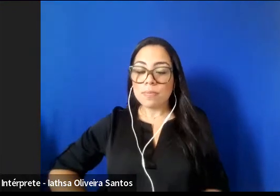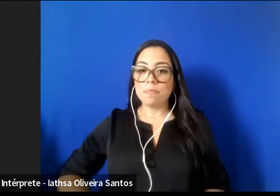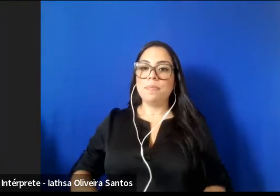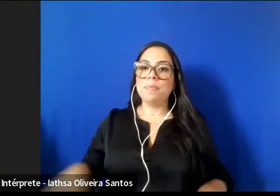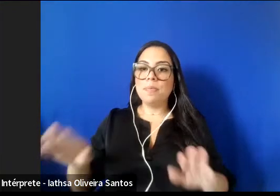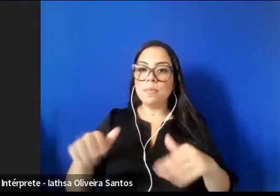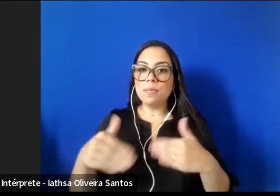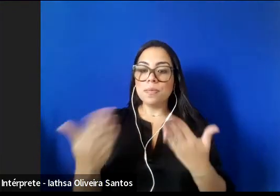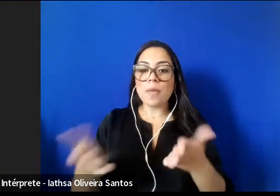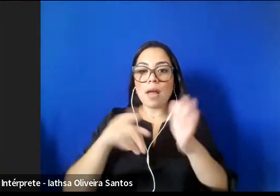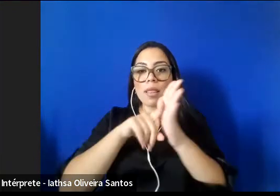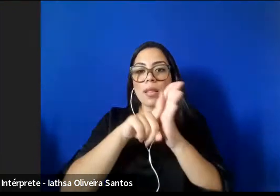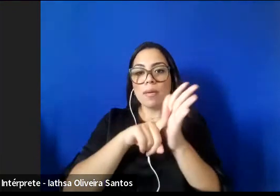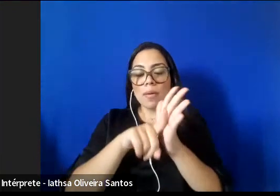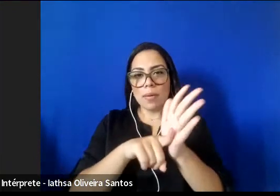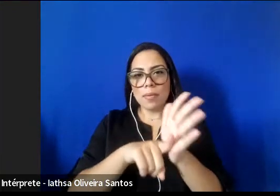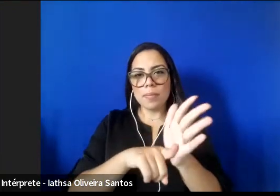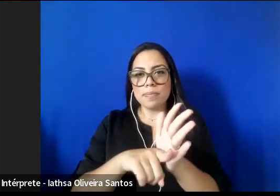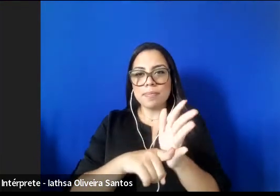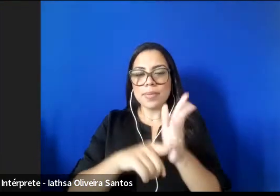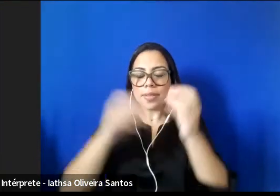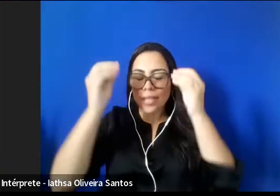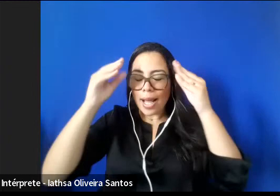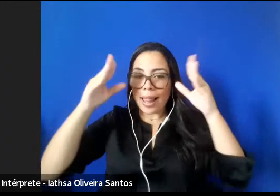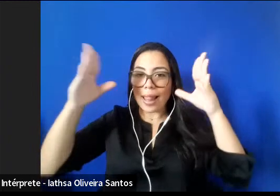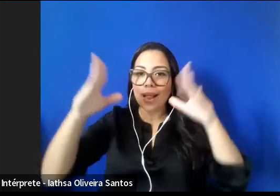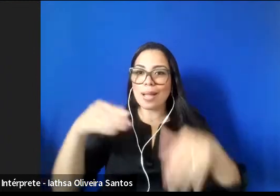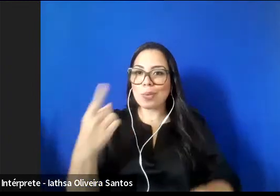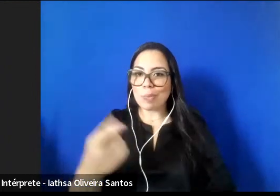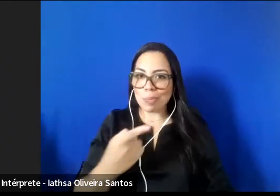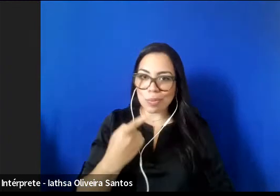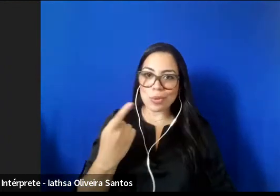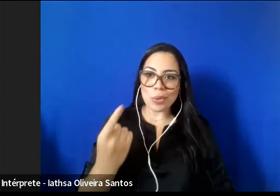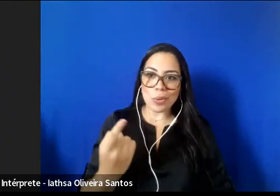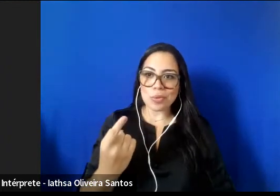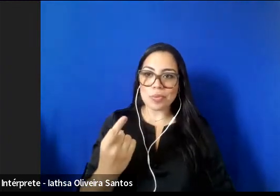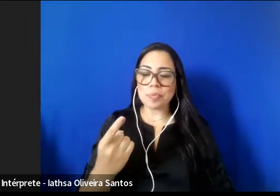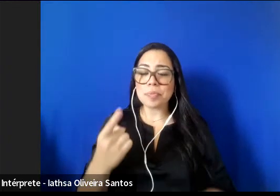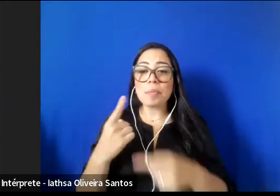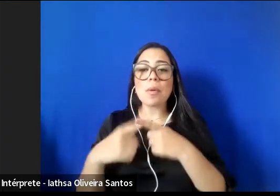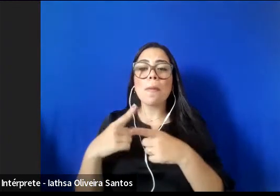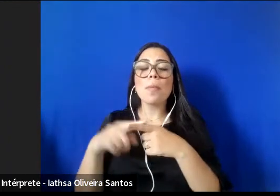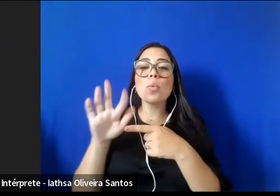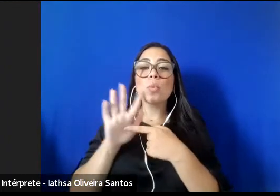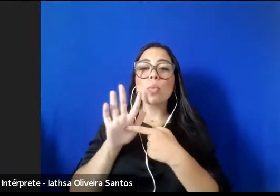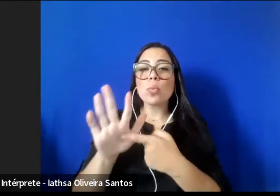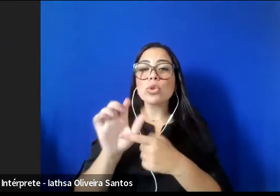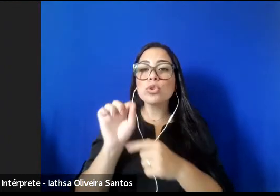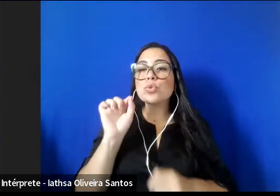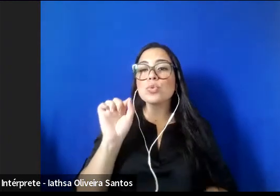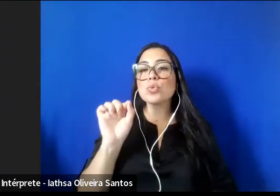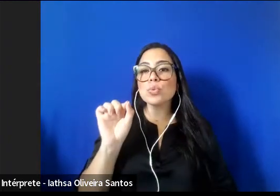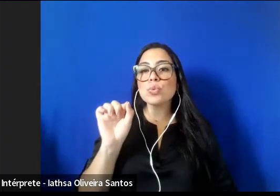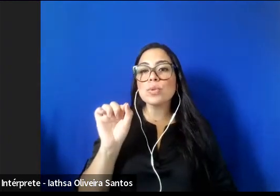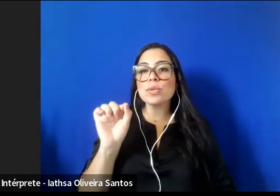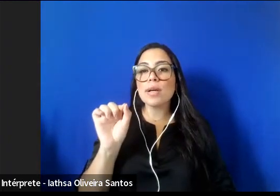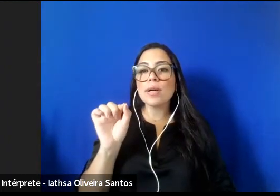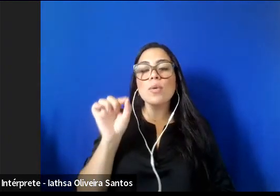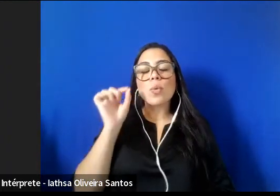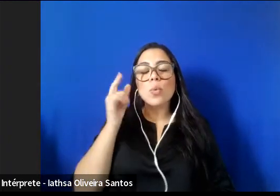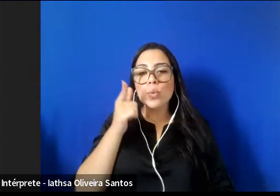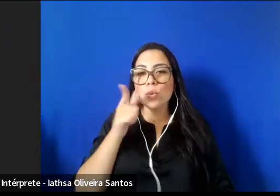muito, muito esclarecedora para a gente. Ela mostrou, a gente consegue